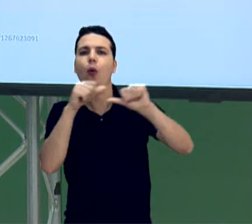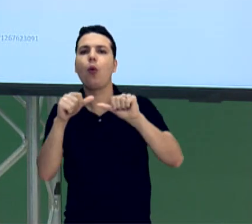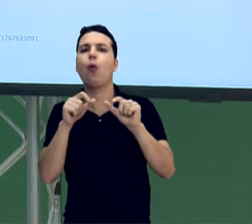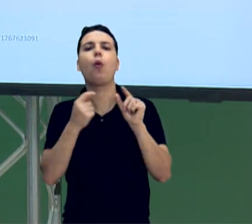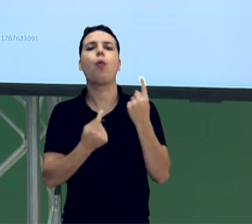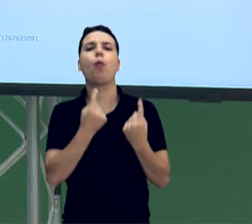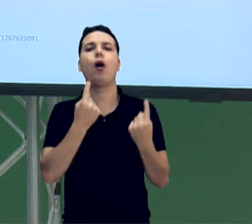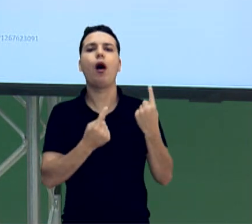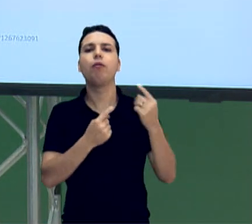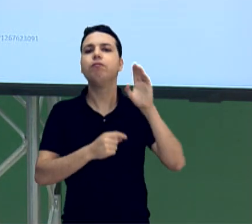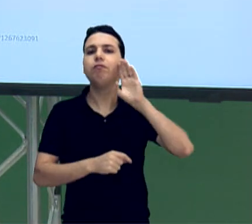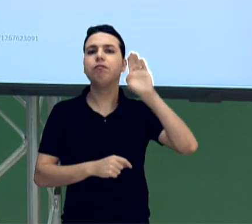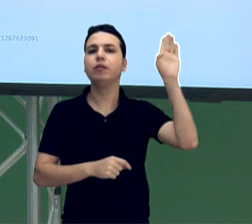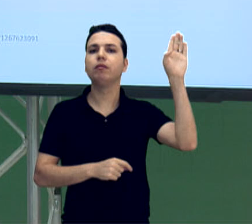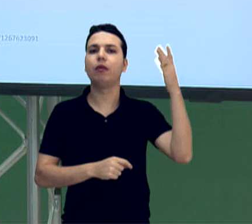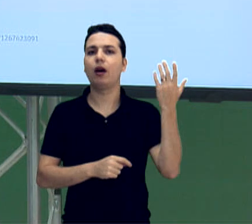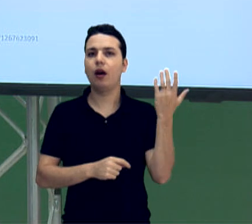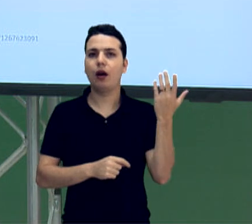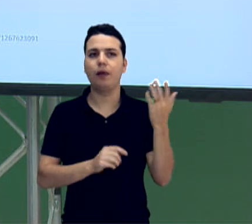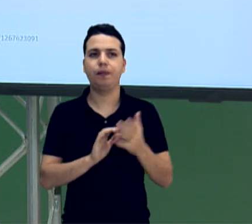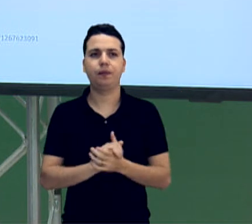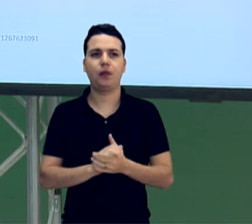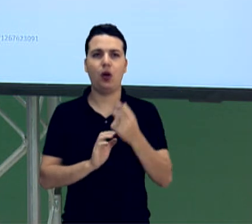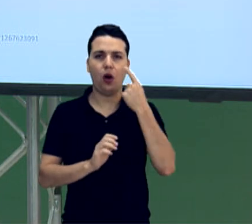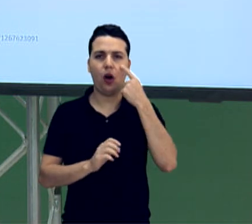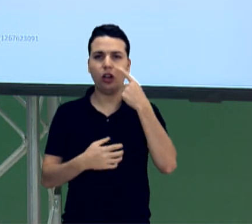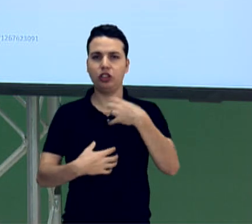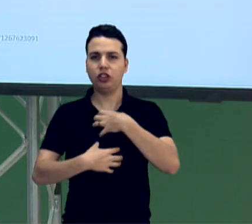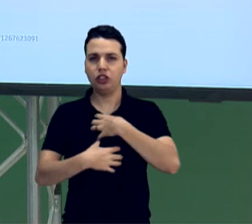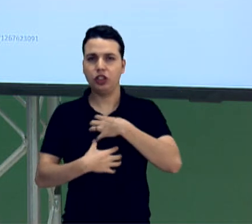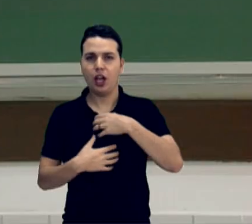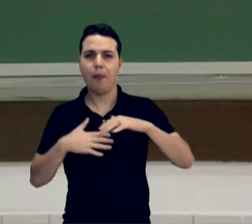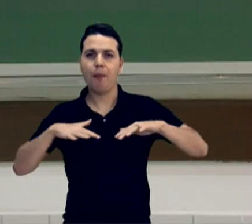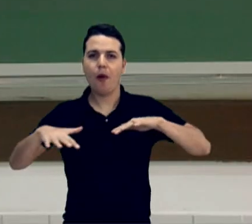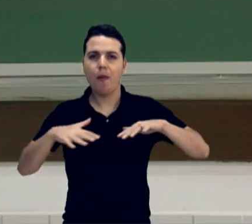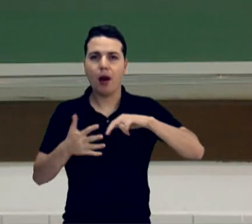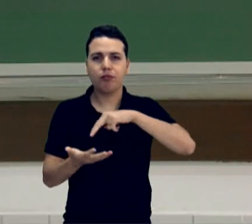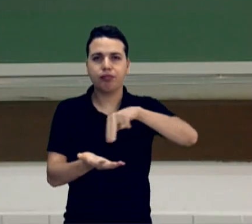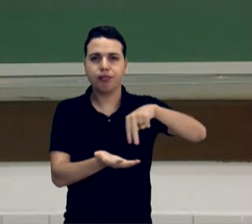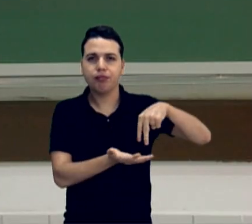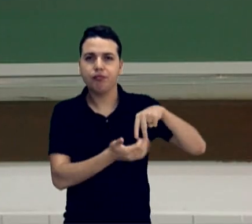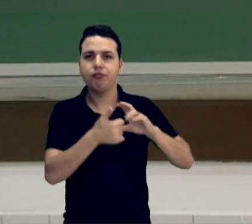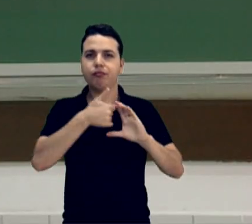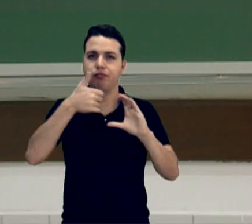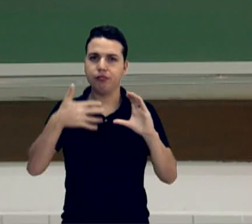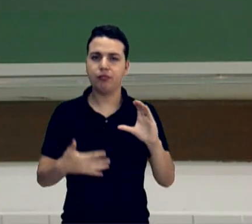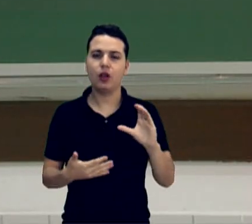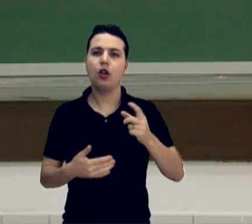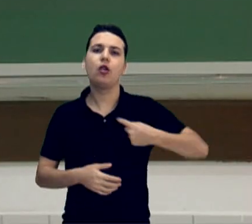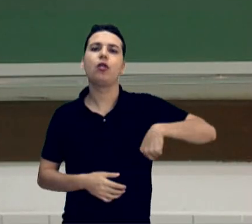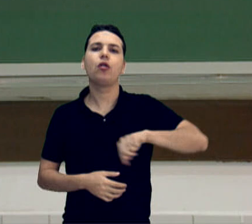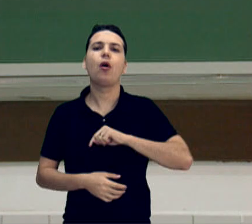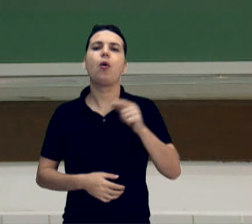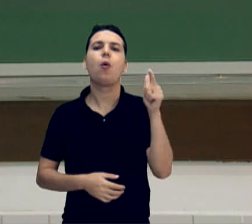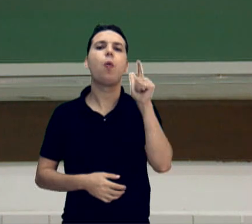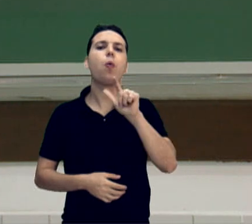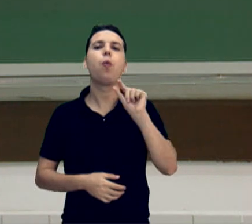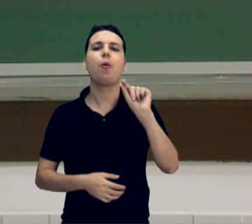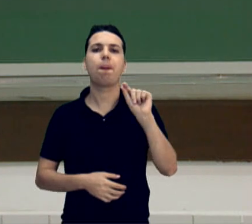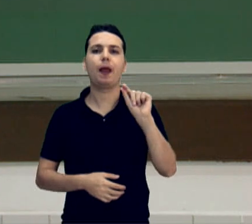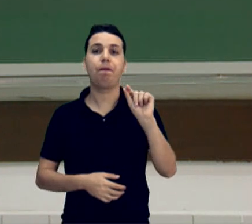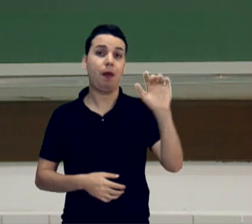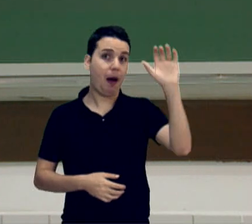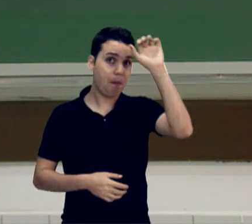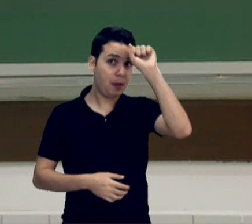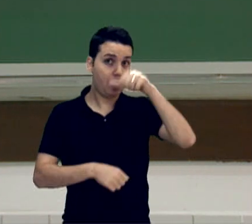já observando os gestos, os movimentos, as características, né, para que a gente consiga, além de aprender um